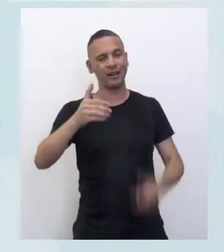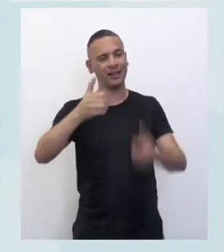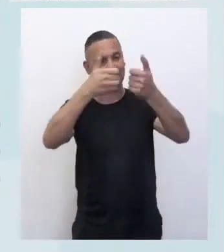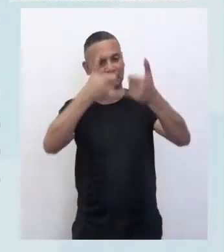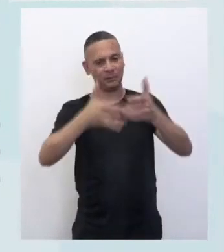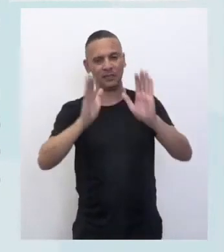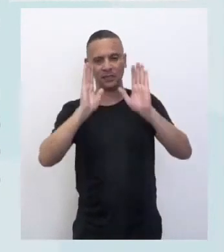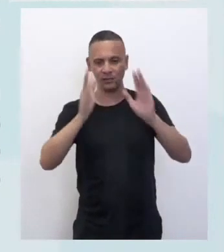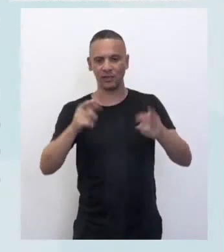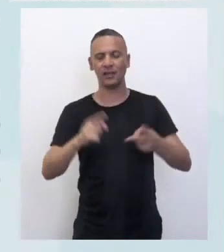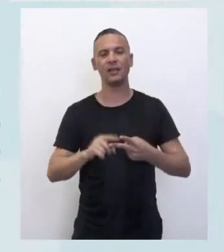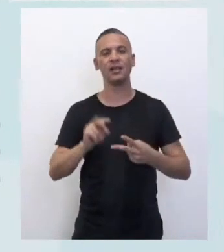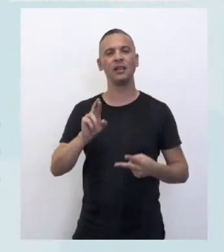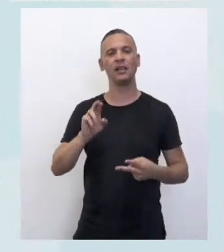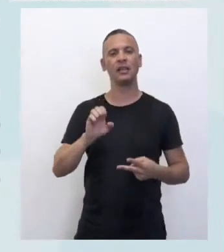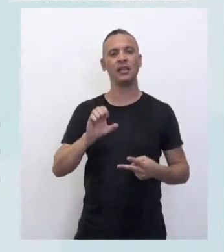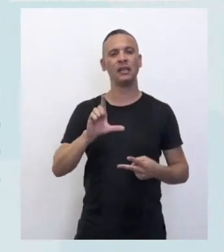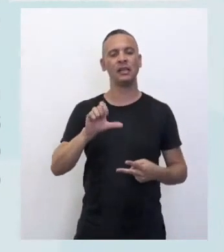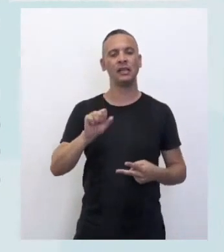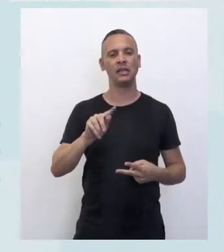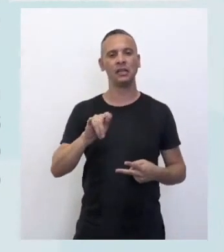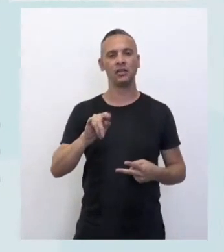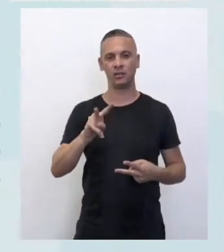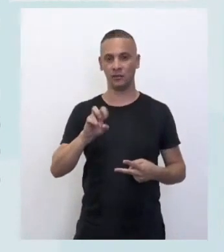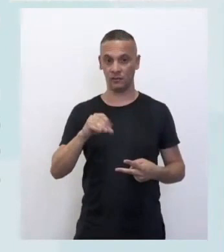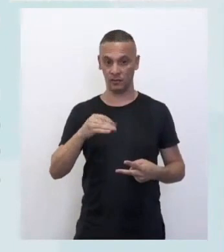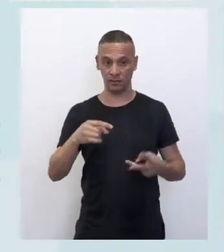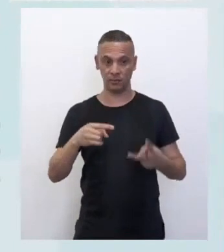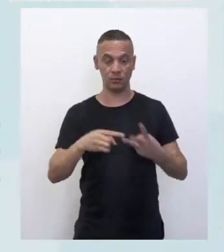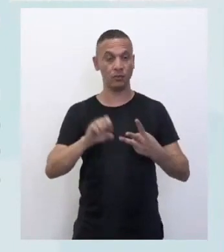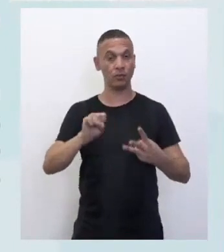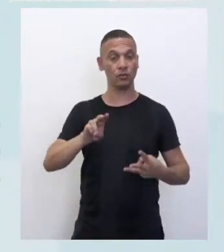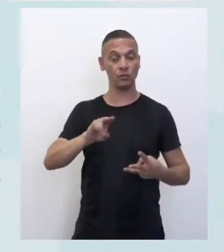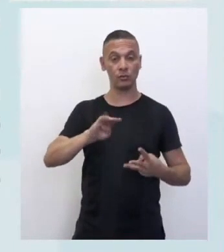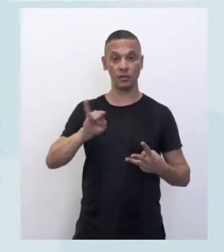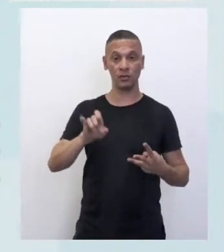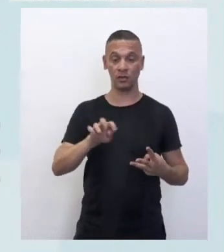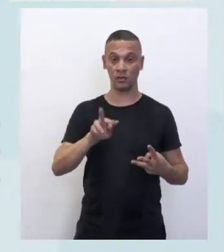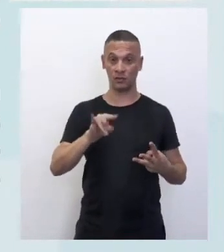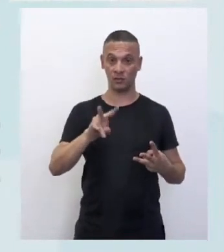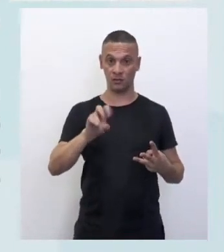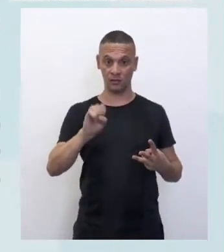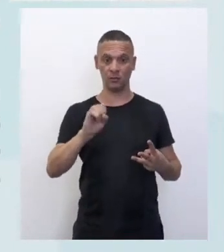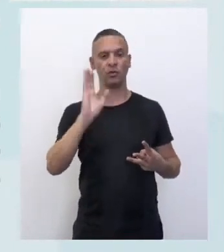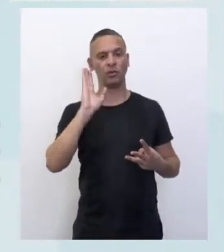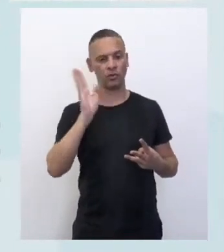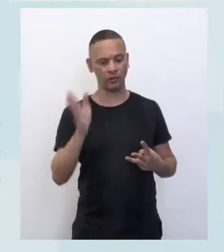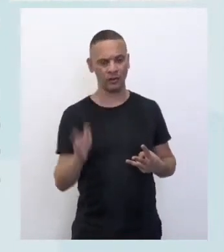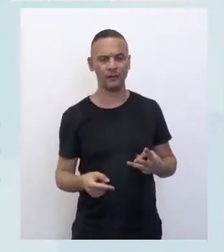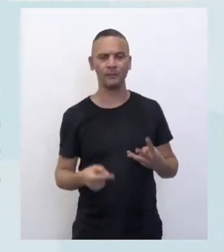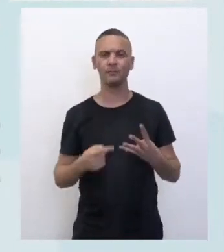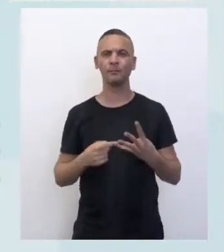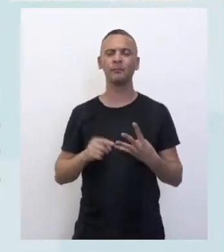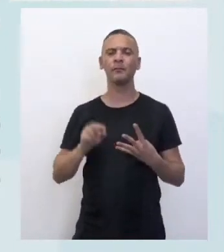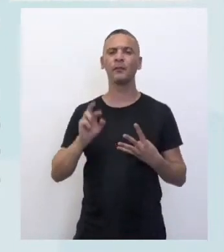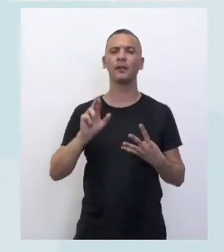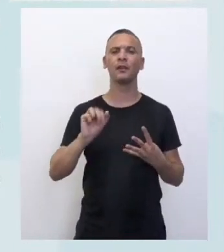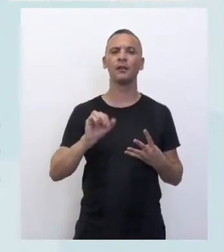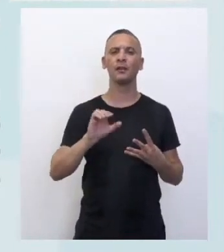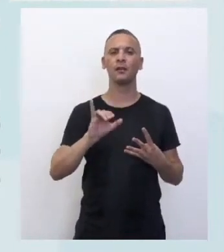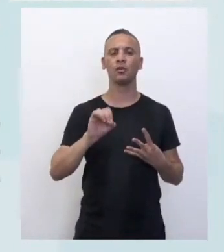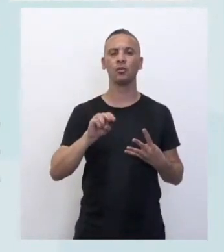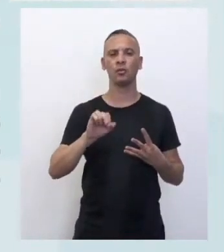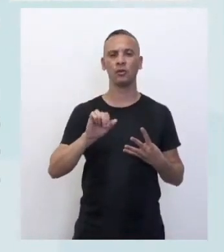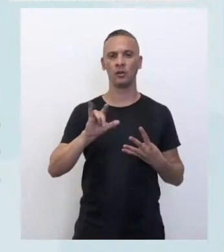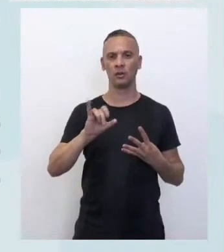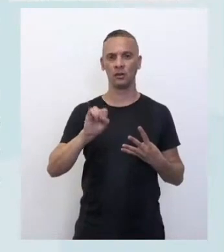O dogmatismo, o relativismo, o subjetivismo. Esses três eu já citei para vocês, mas nós temos também o racionalismo, que